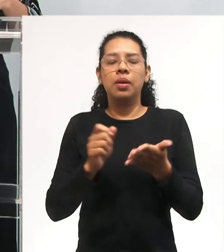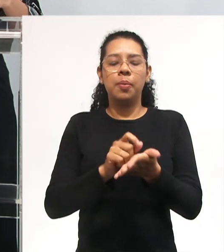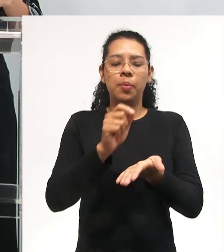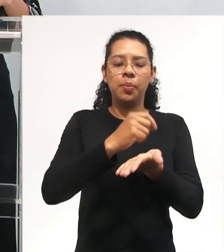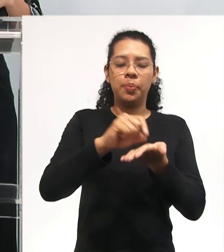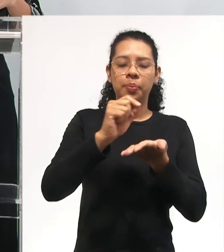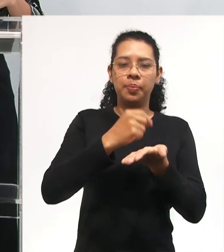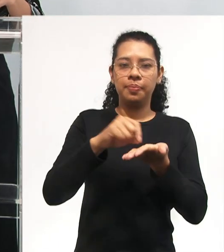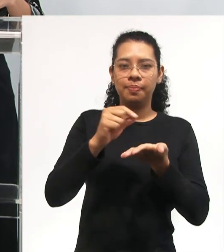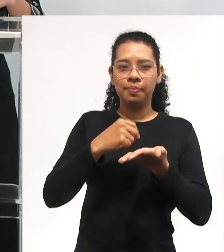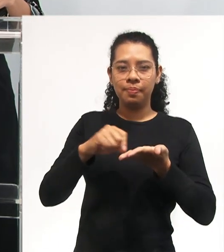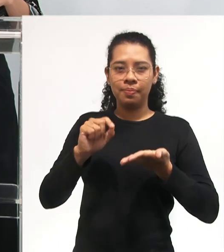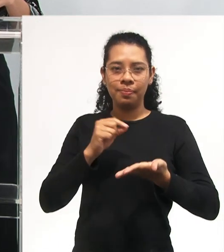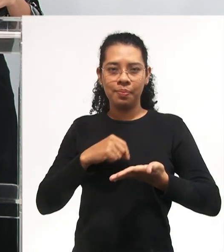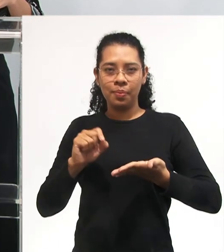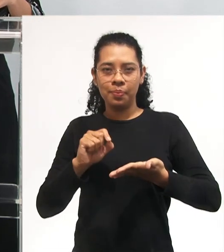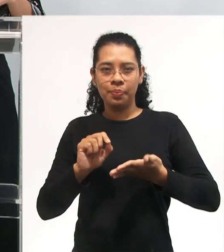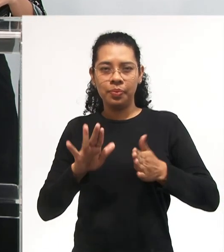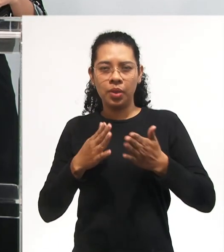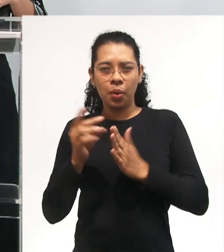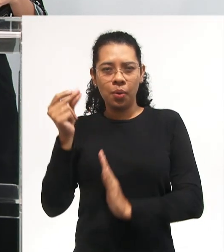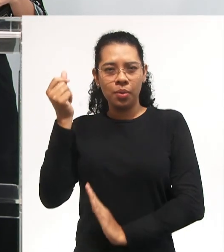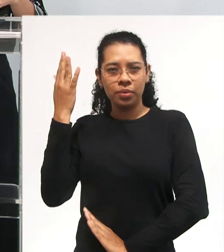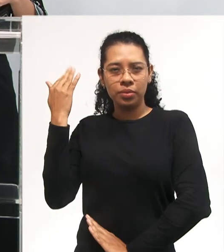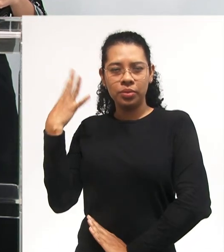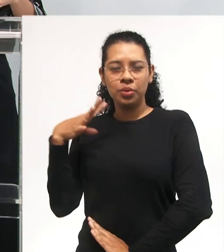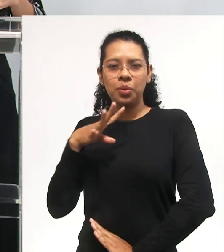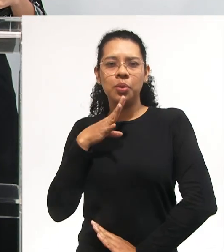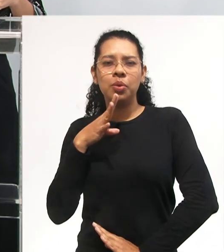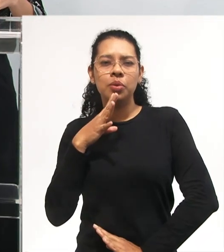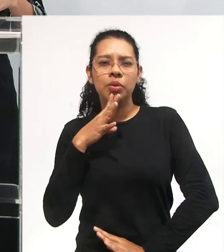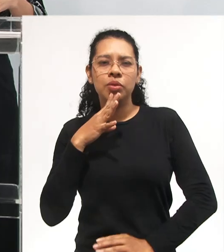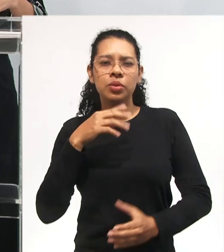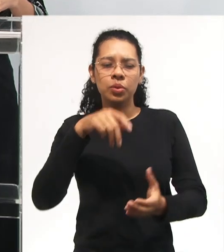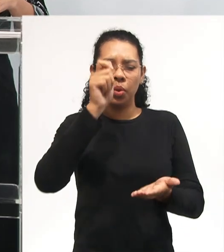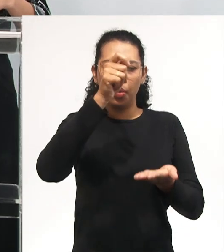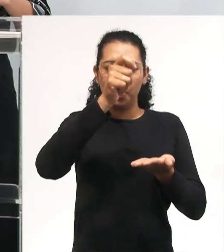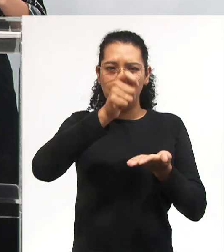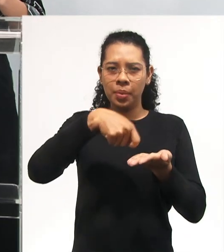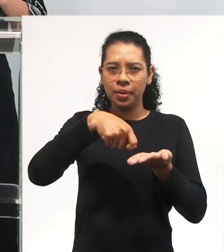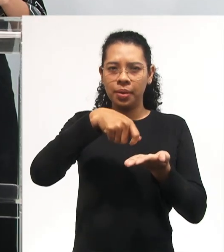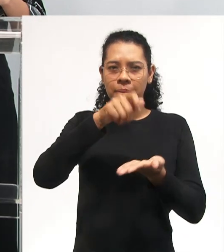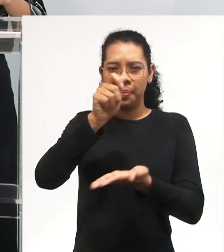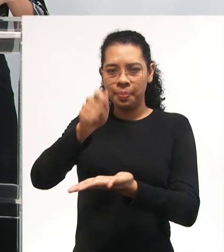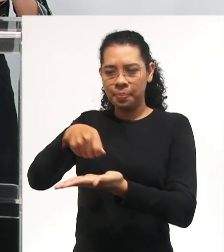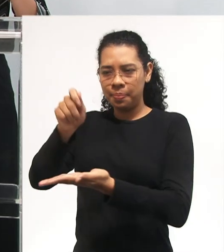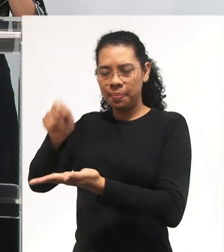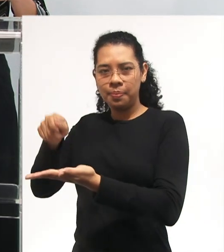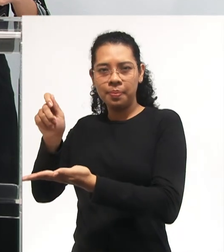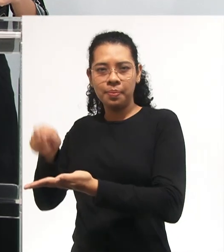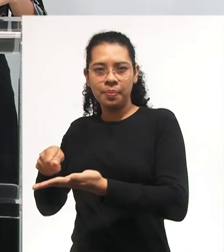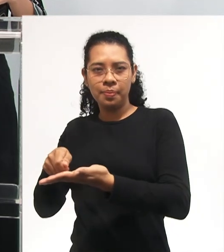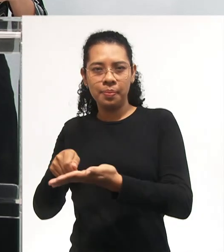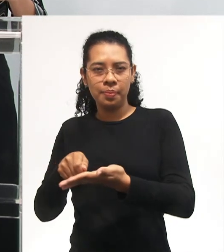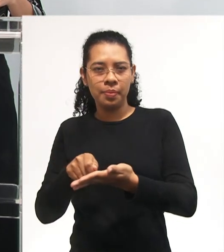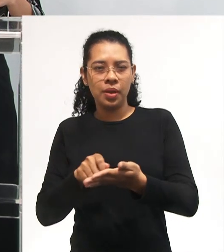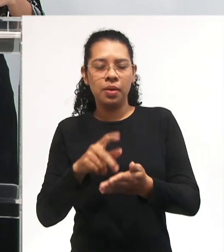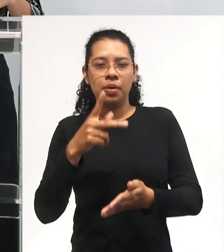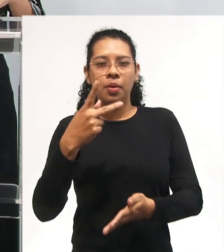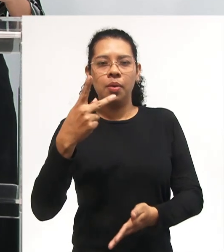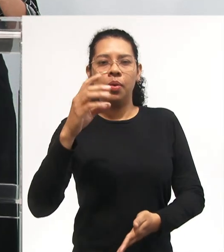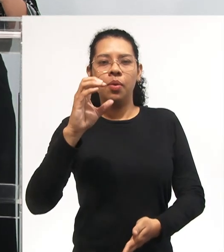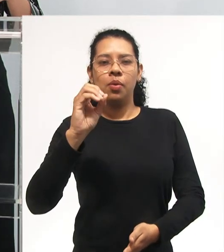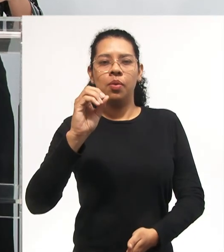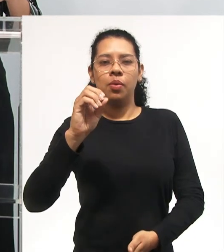trabalhando, é o antigo ponto de cartão de ponto, no caso, né? Então, ela vai também